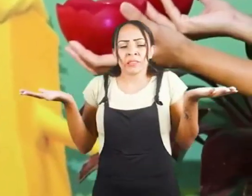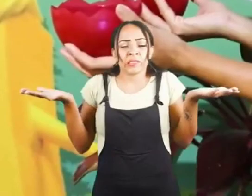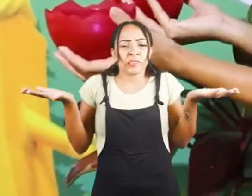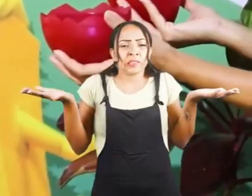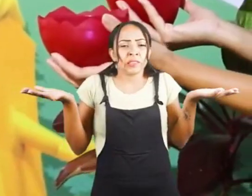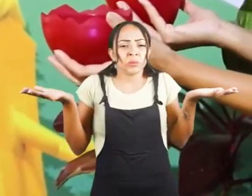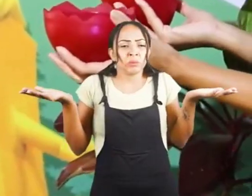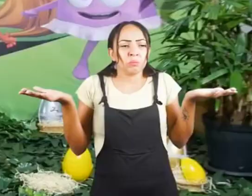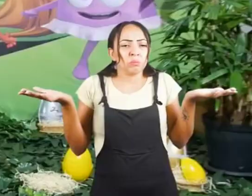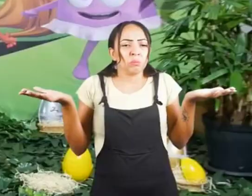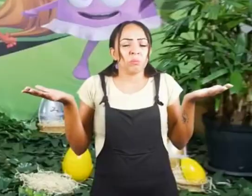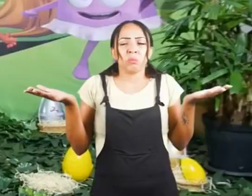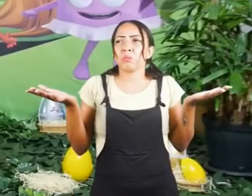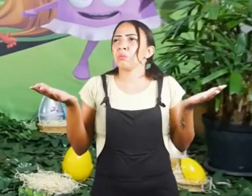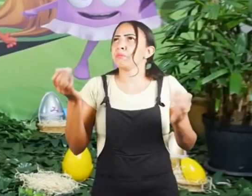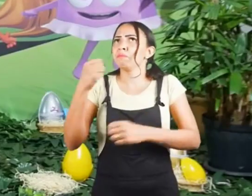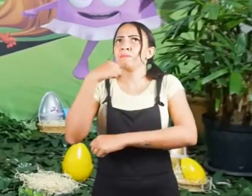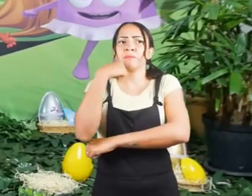Dentro também não!